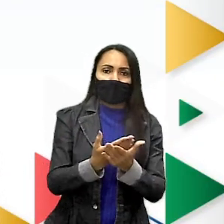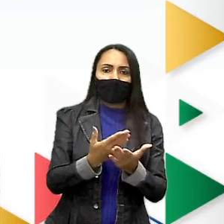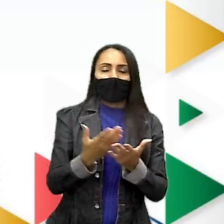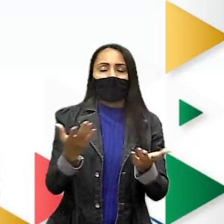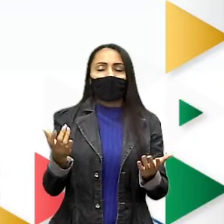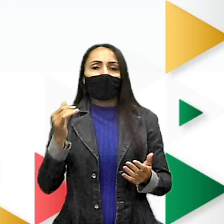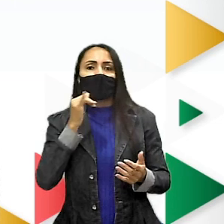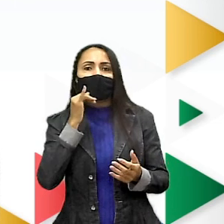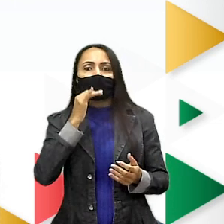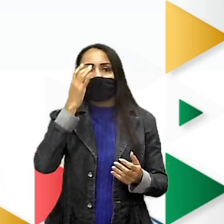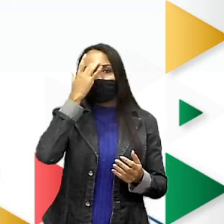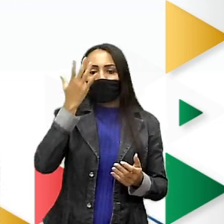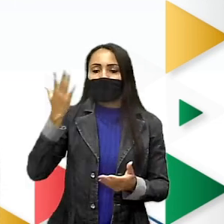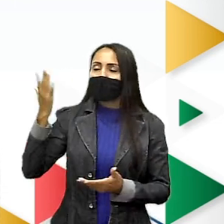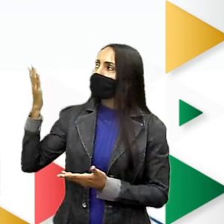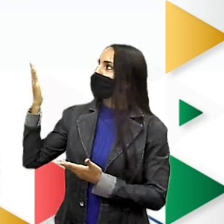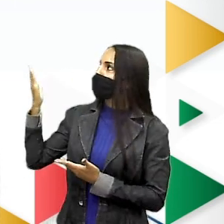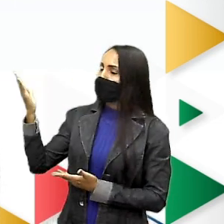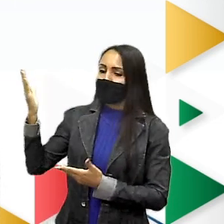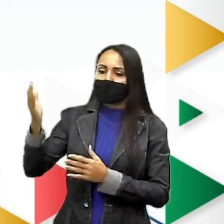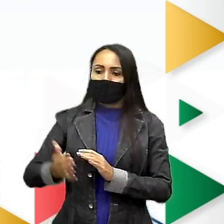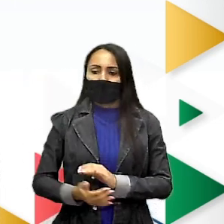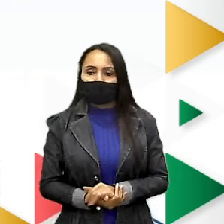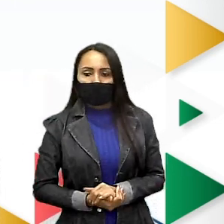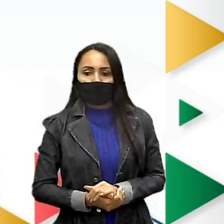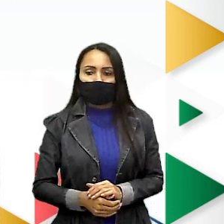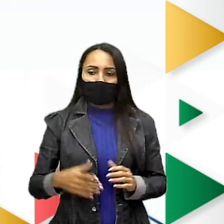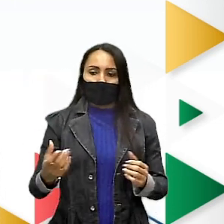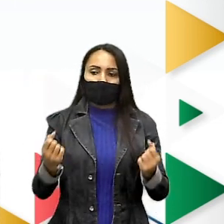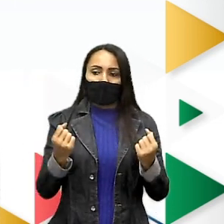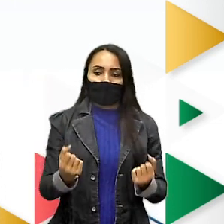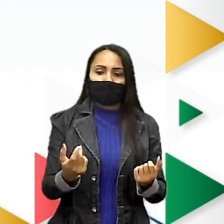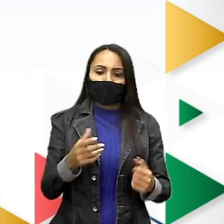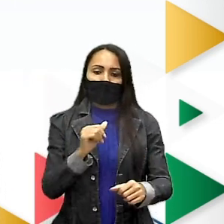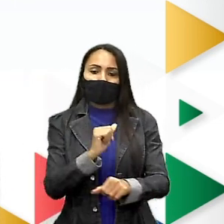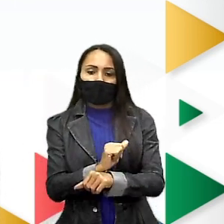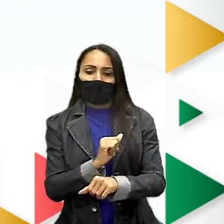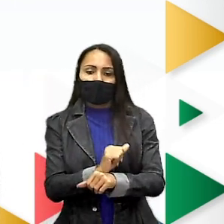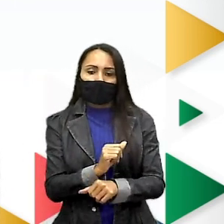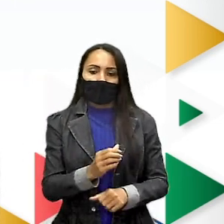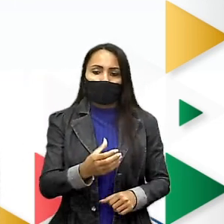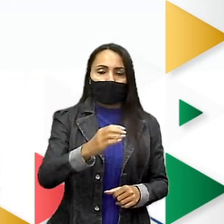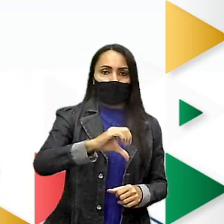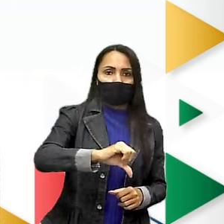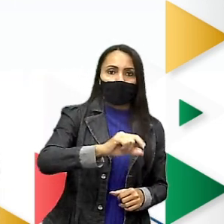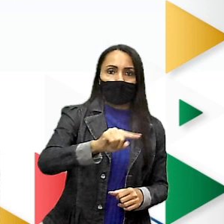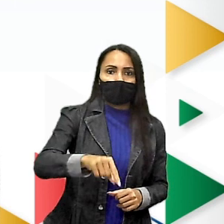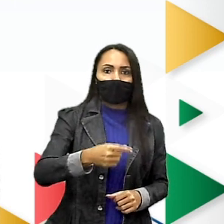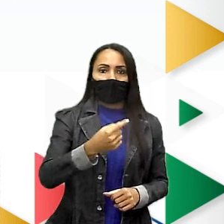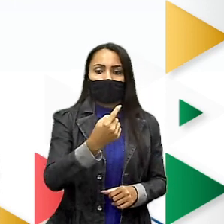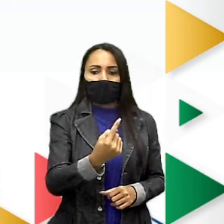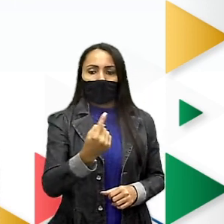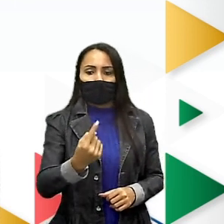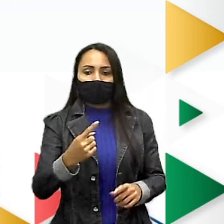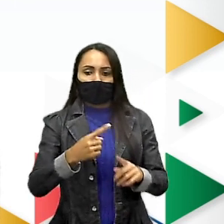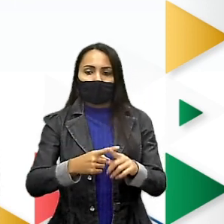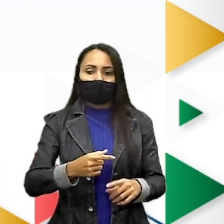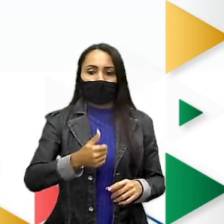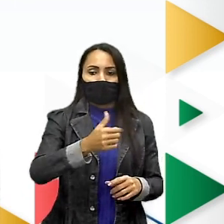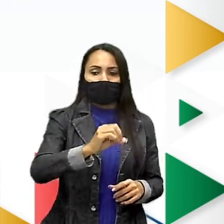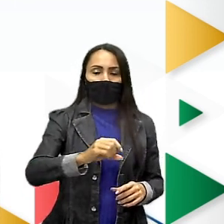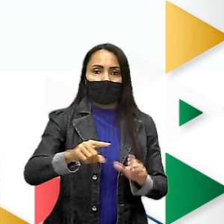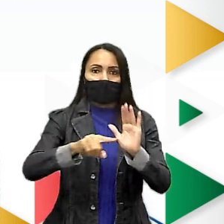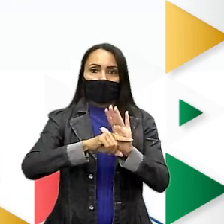Vamos trabalhar a notação científica com a massa de um elétron em repouso, que corresponde a 9,11 vezes 10 a